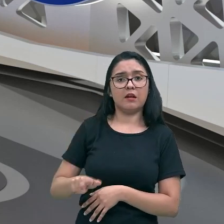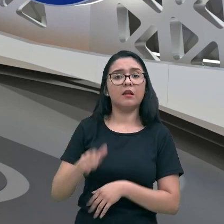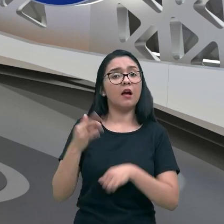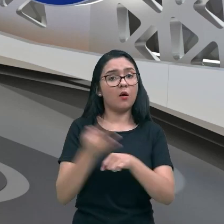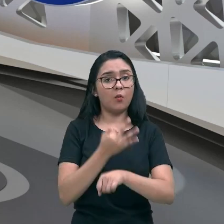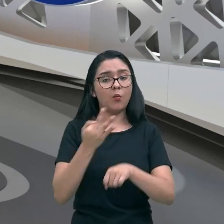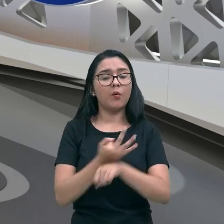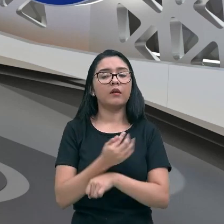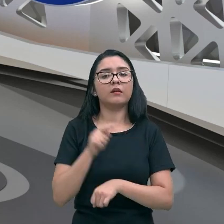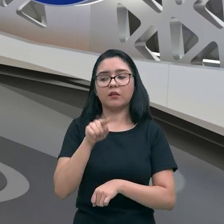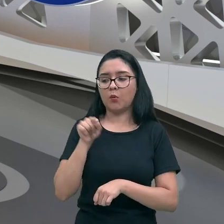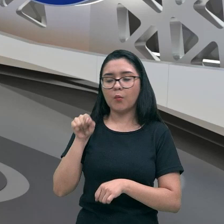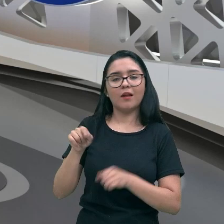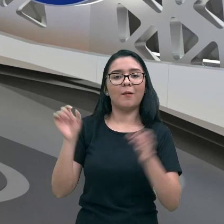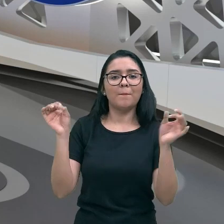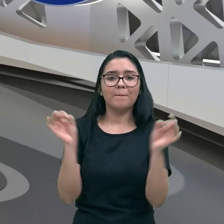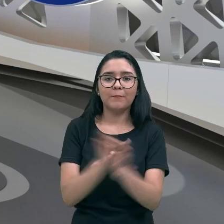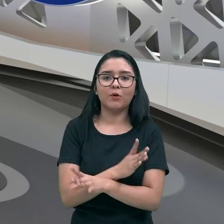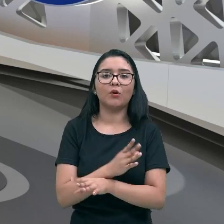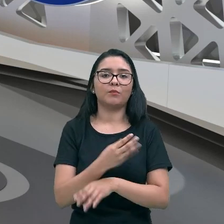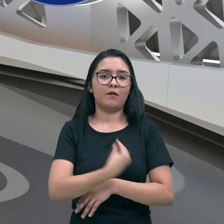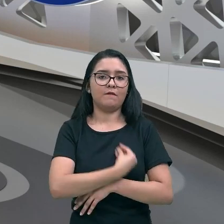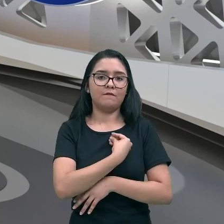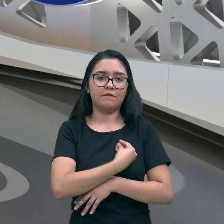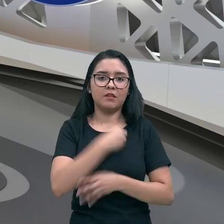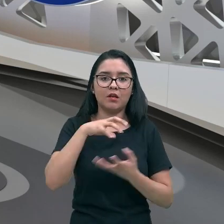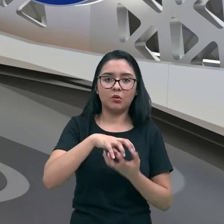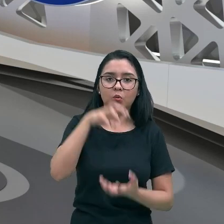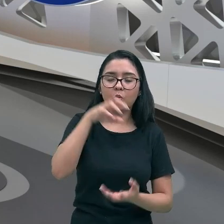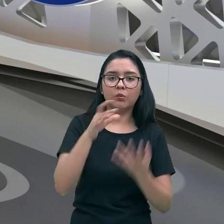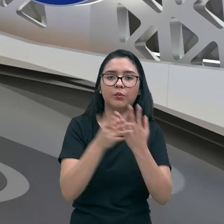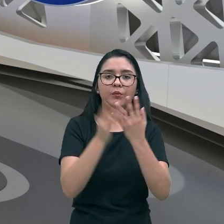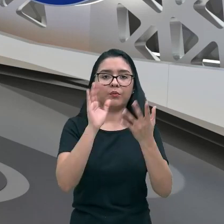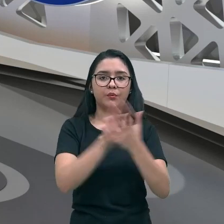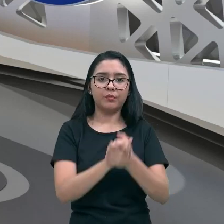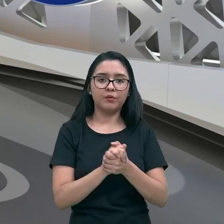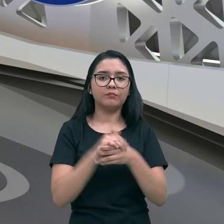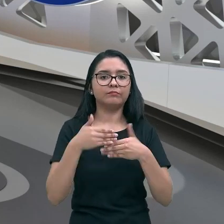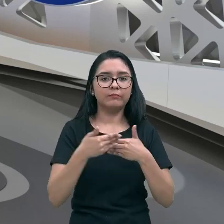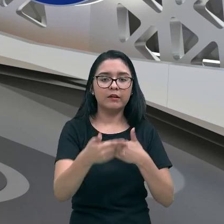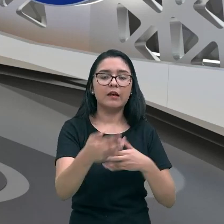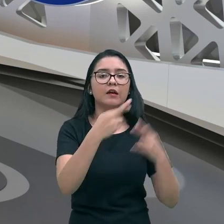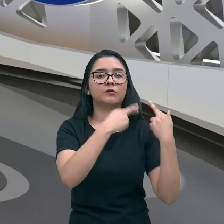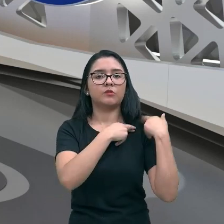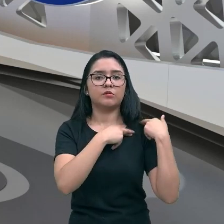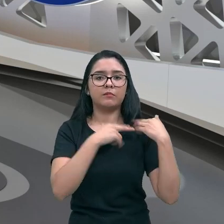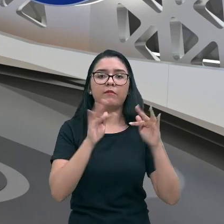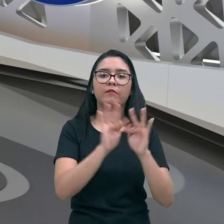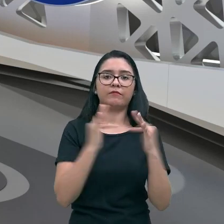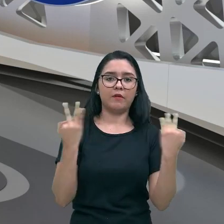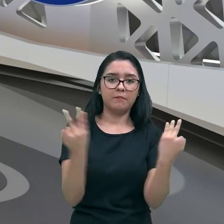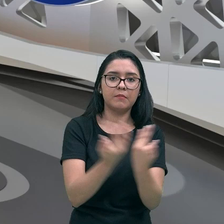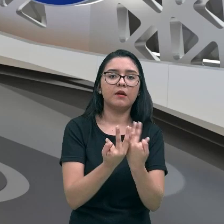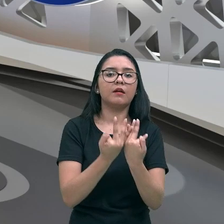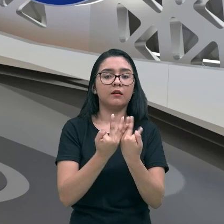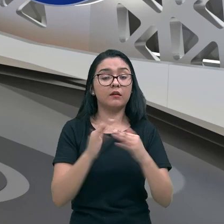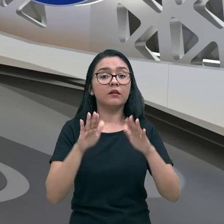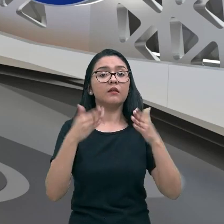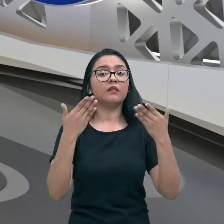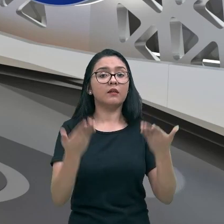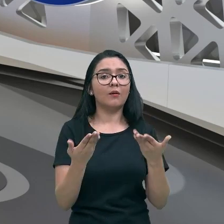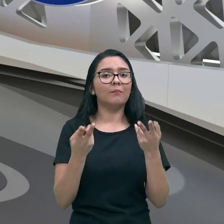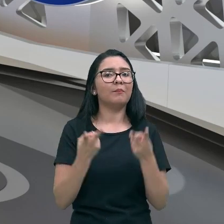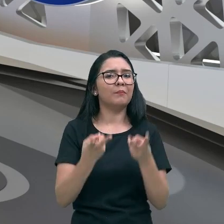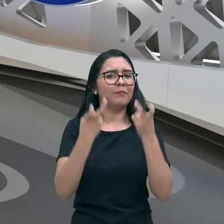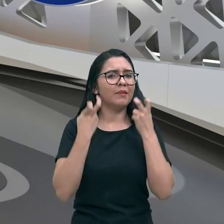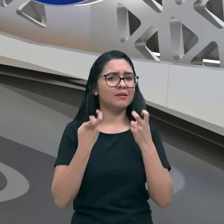você está pronto para a vida adulta, para casar, para ser responsável e constituir a sua família. Então, olhem